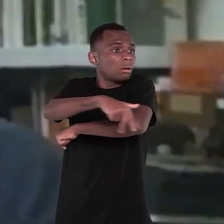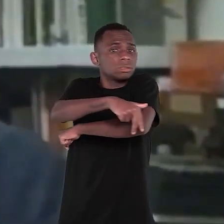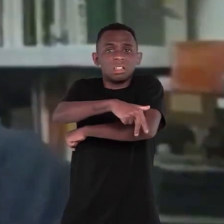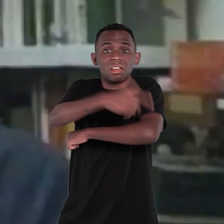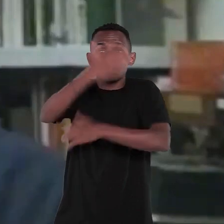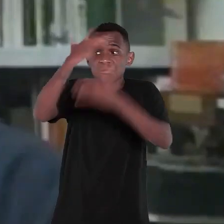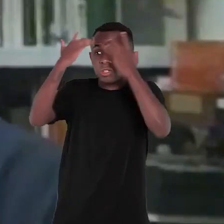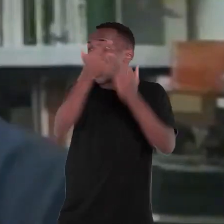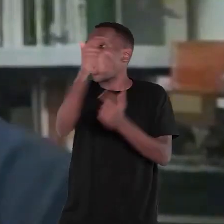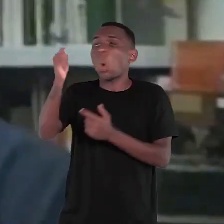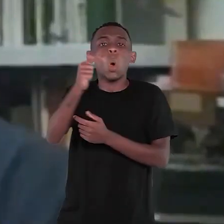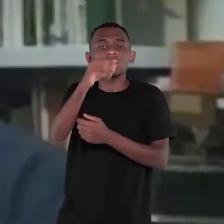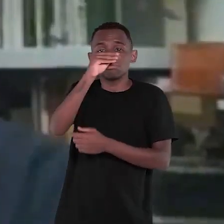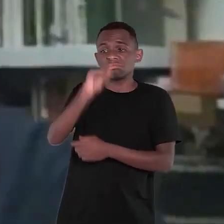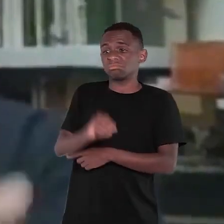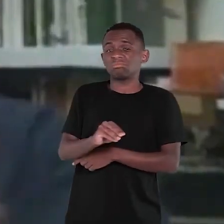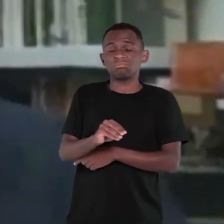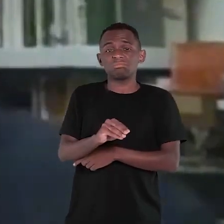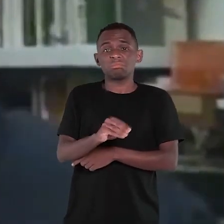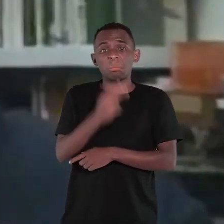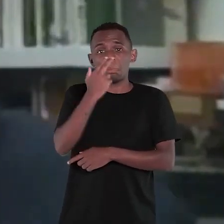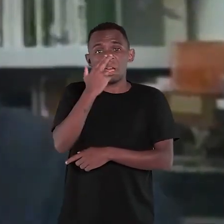rua sob a égide da